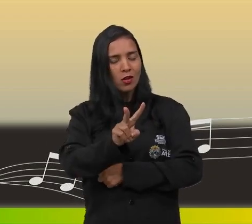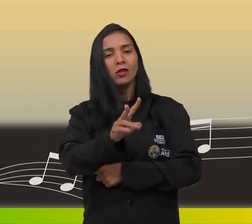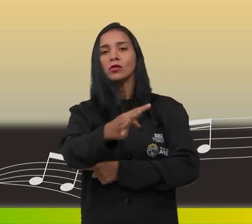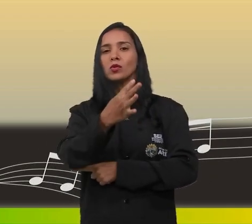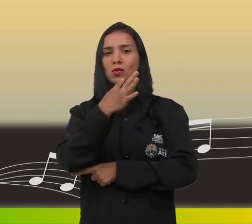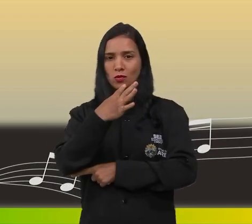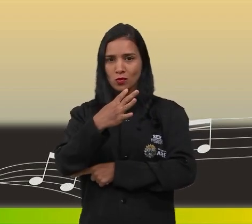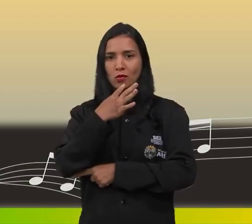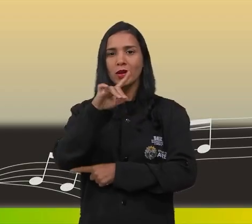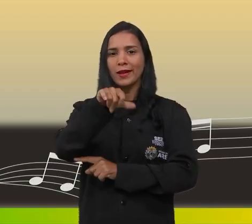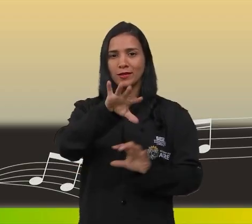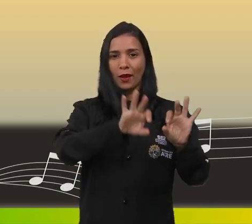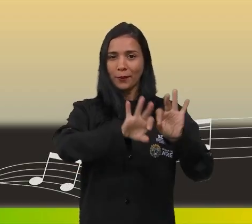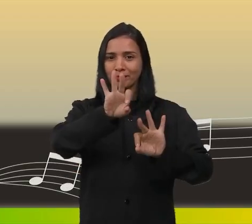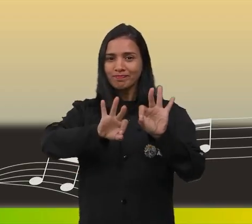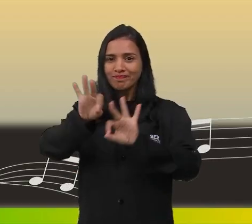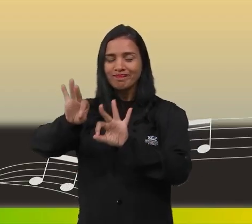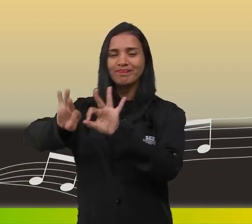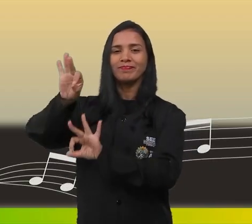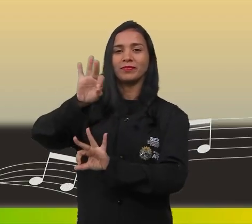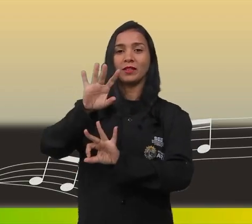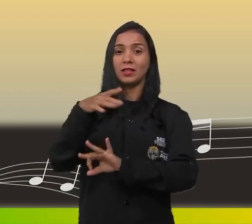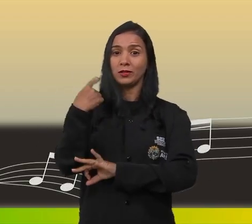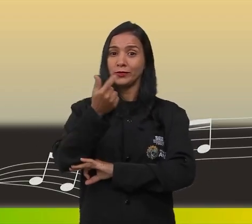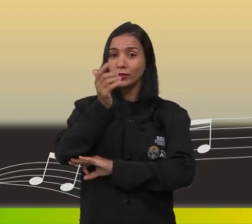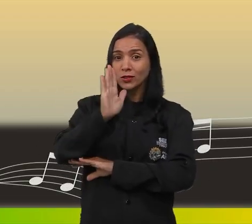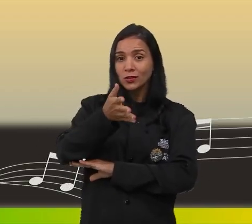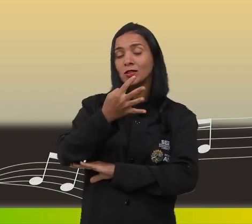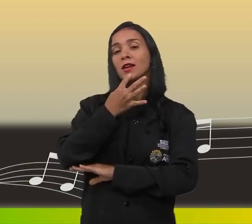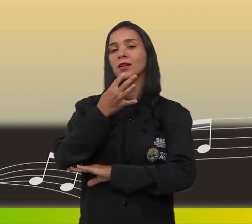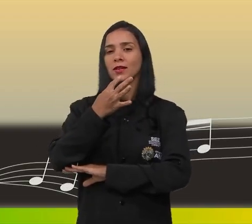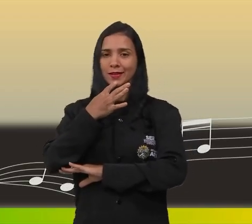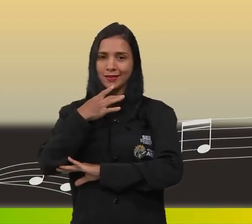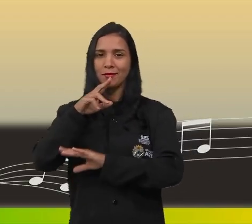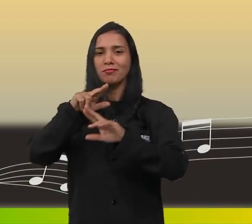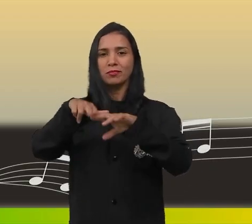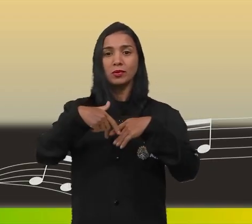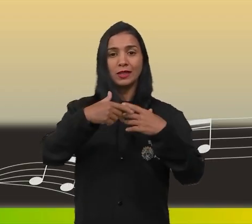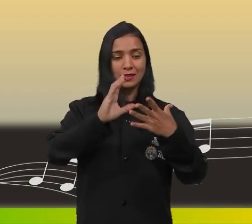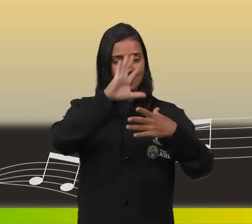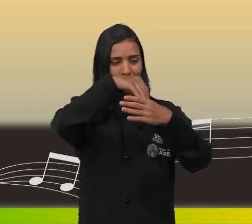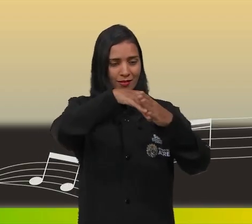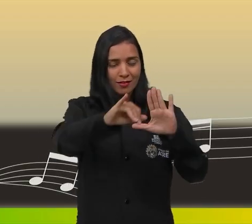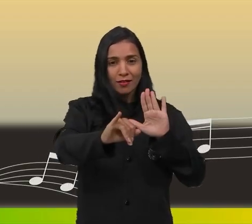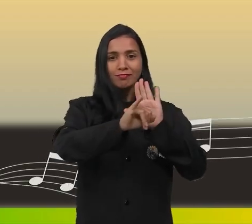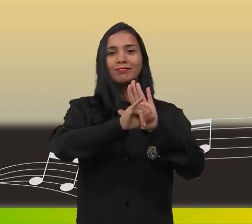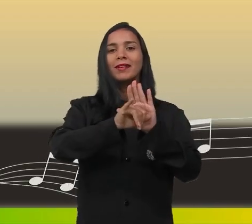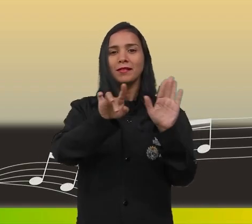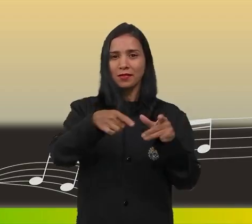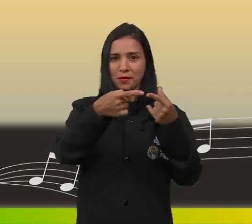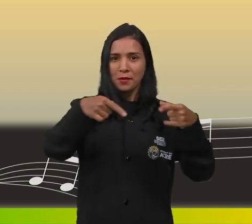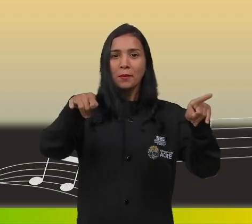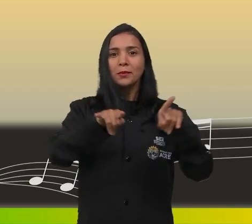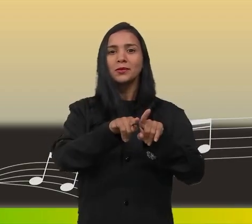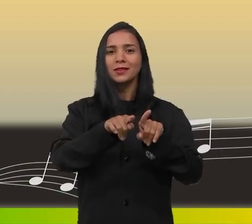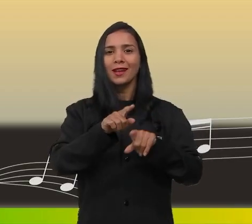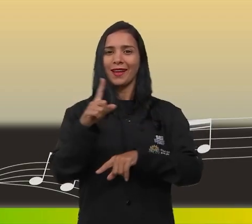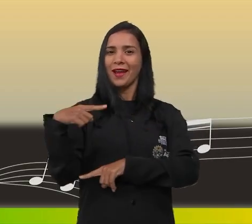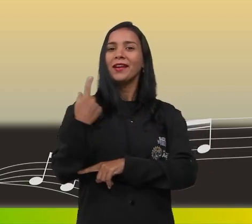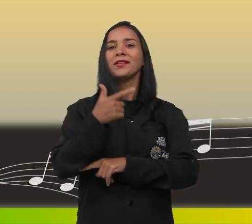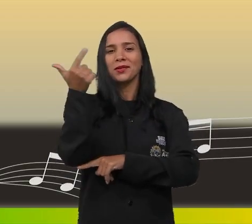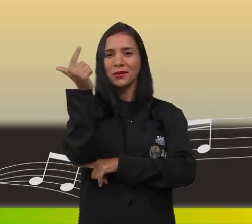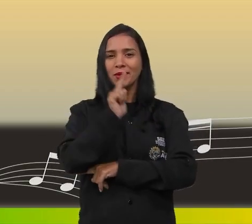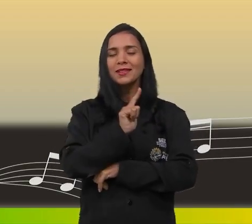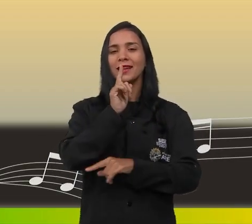harmonia organizadamente aqui e a gente já faz parte de uma identidade da música onde a gente consegue identificar. E